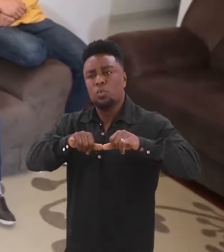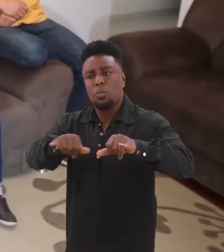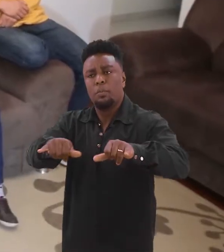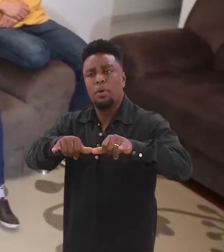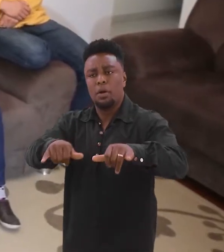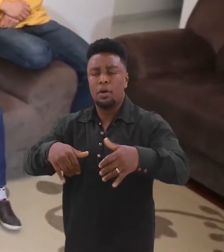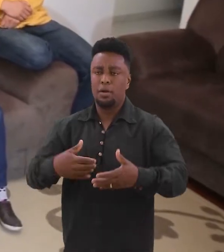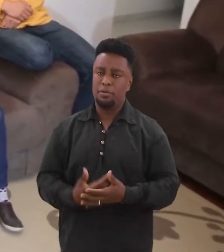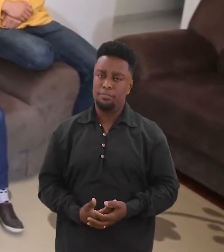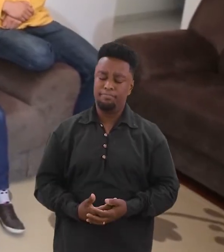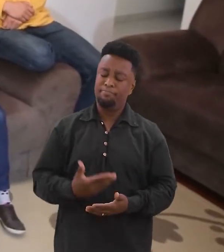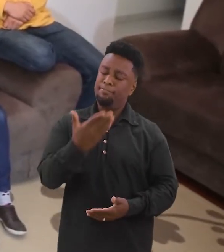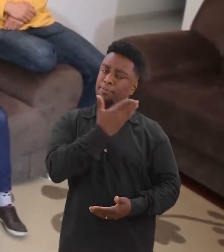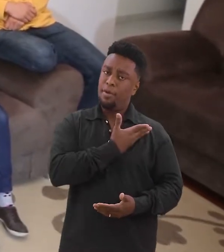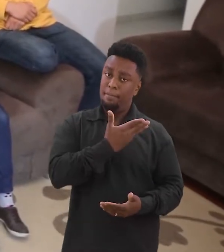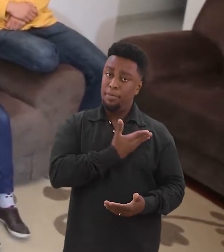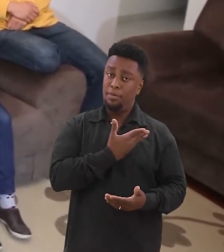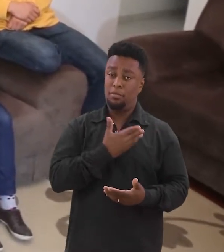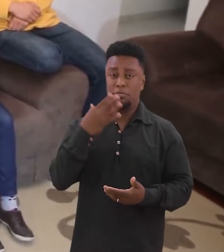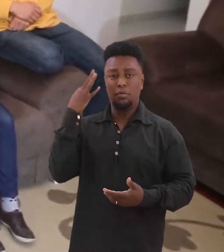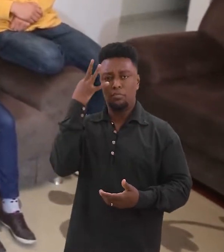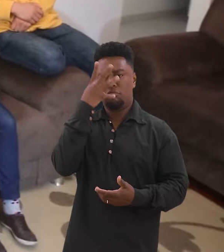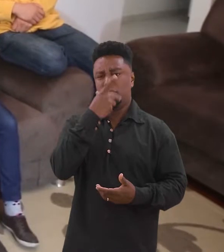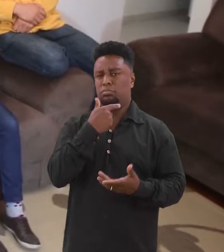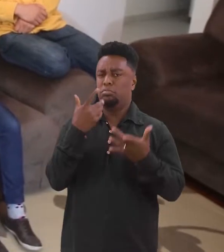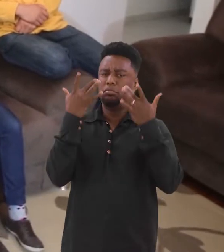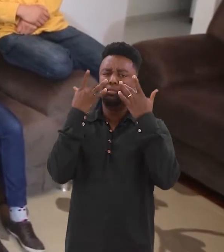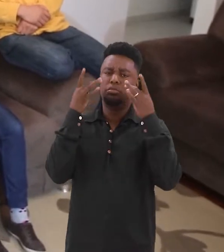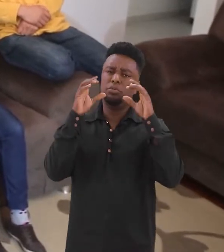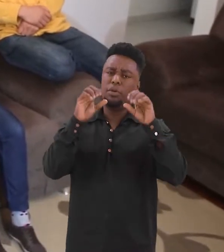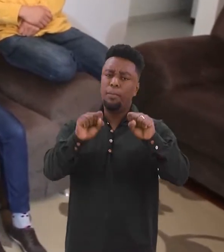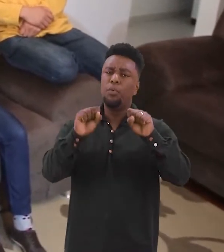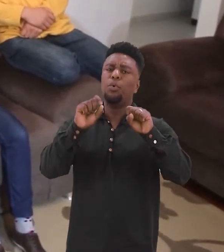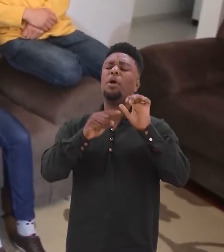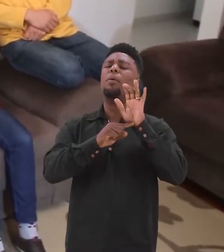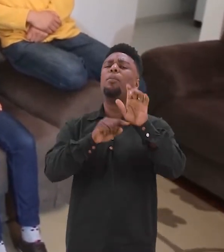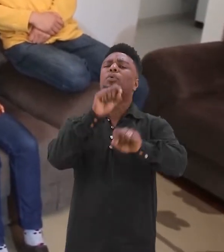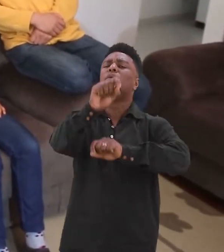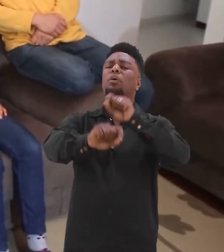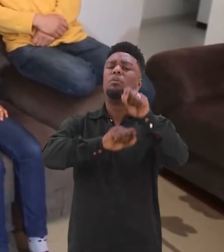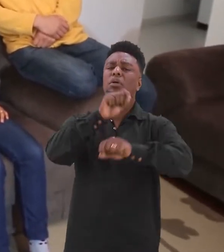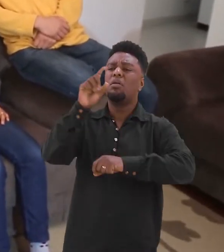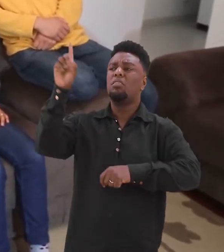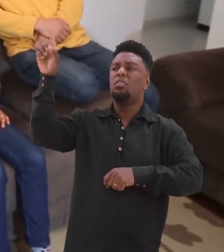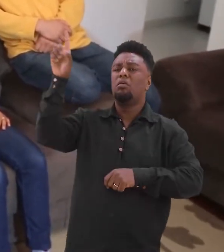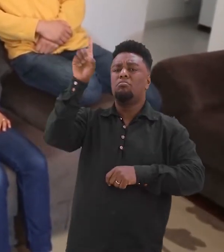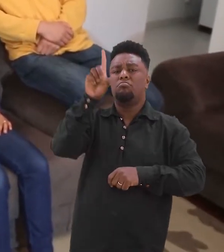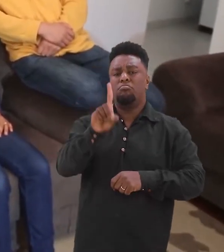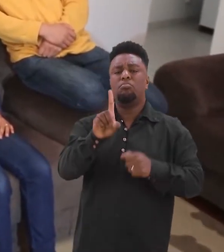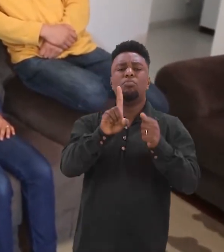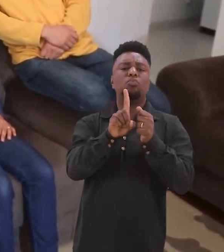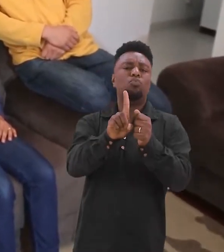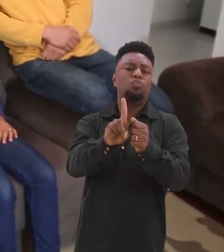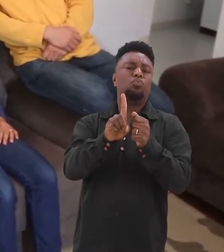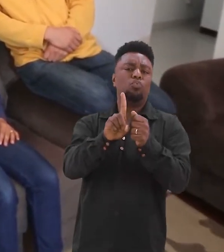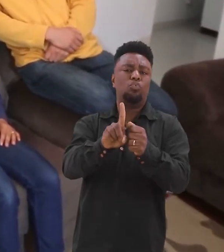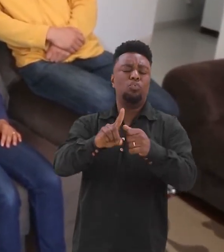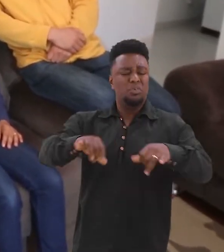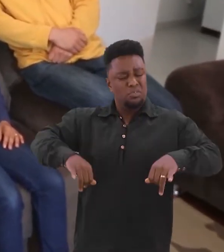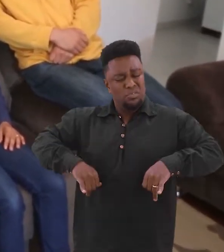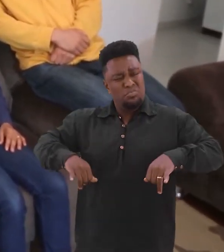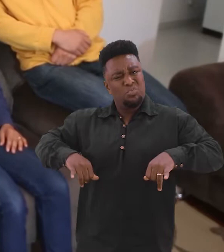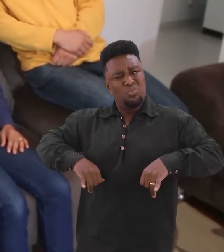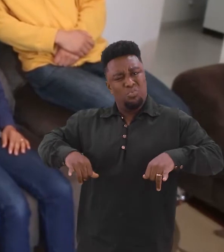Queridos irmãos, a beleza desse testemunho é mostrar que Deus está sempre ao nosso lado. Se estamos